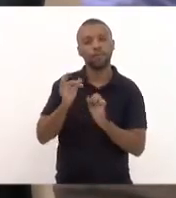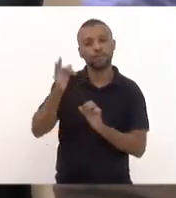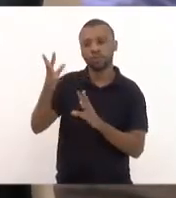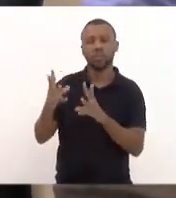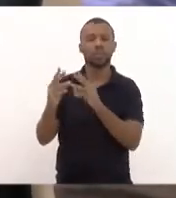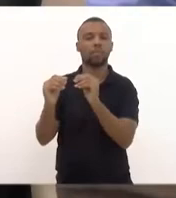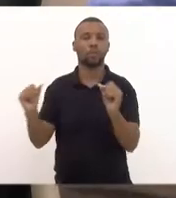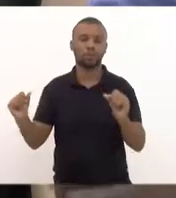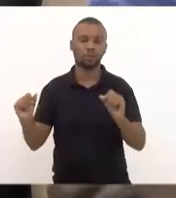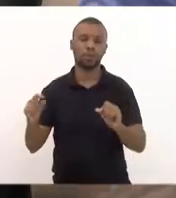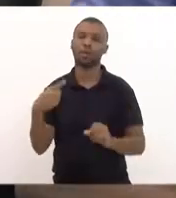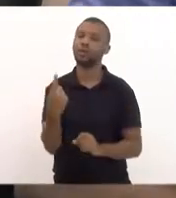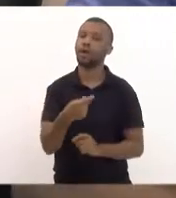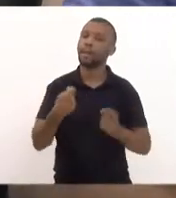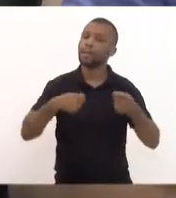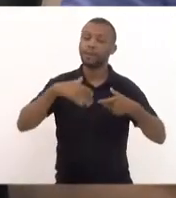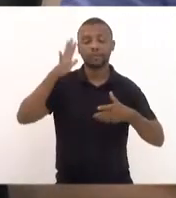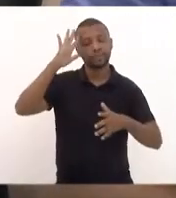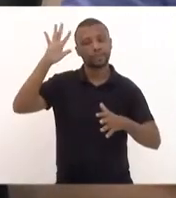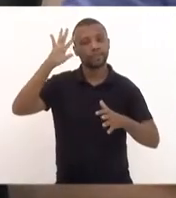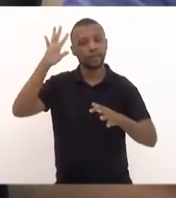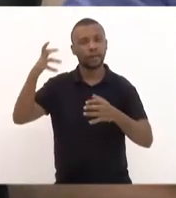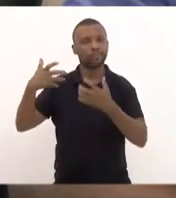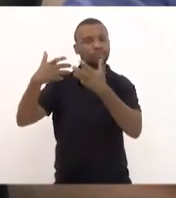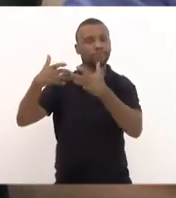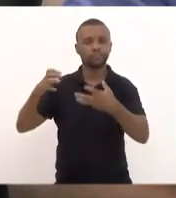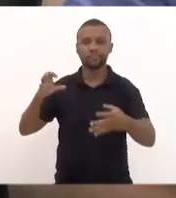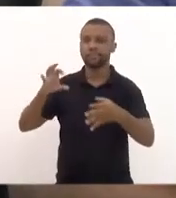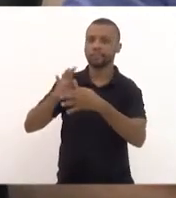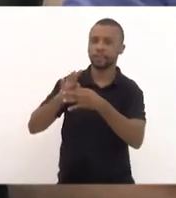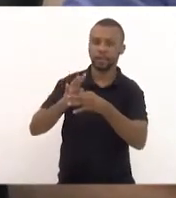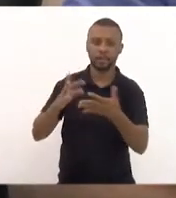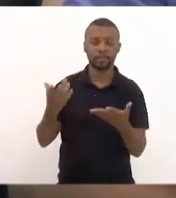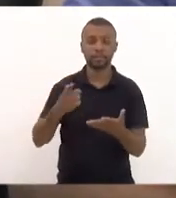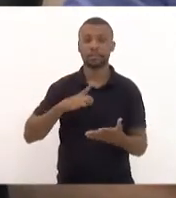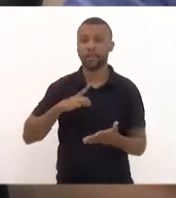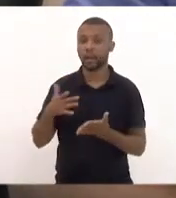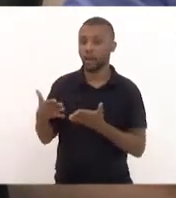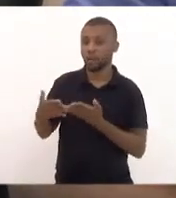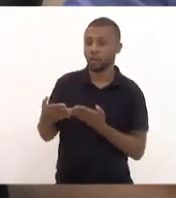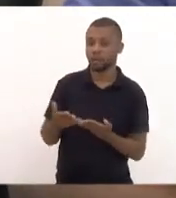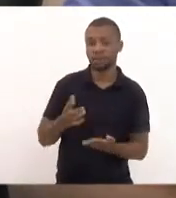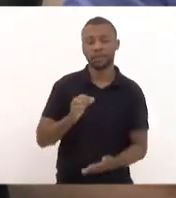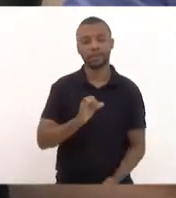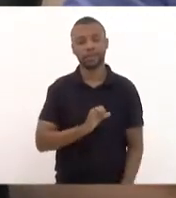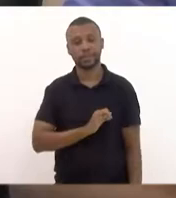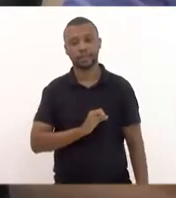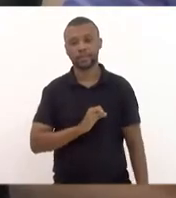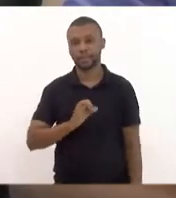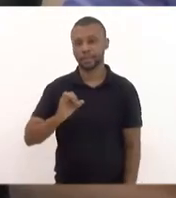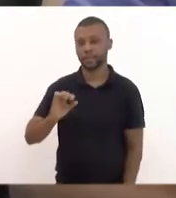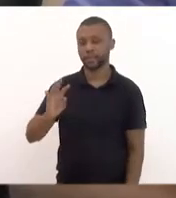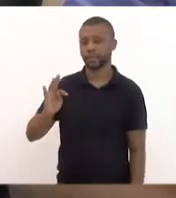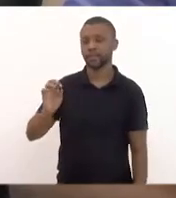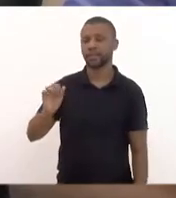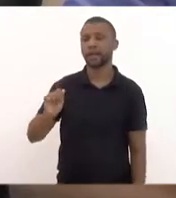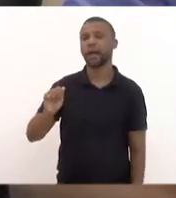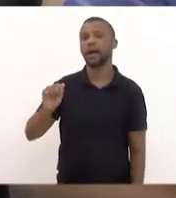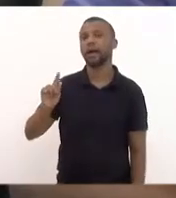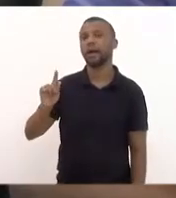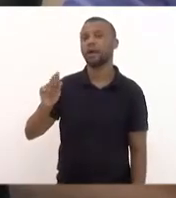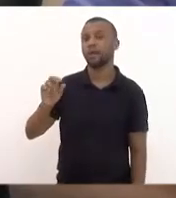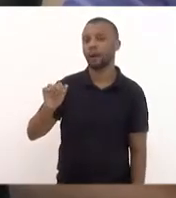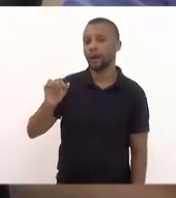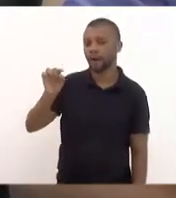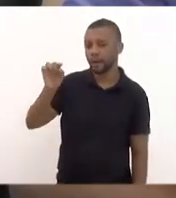né? Terminal de contêiner Itaguaí como âncora, né? Muitas vezes, eu falo isso com toda sinceridade aqui, todo respeito também